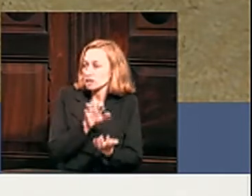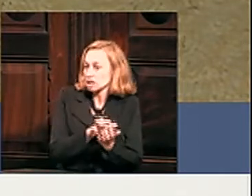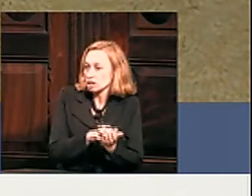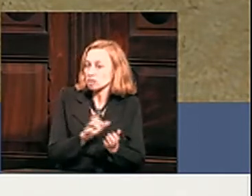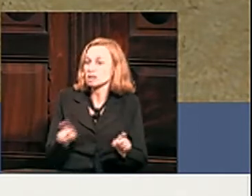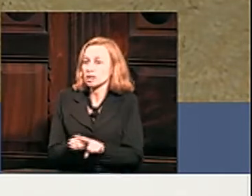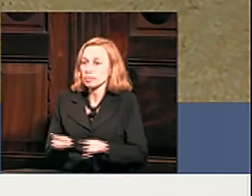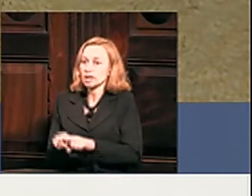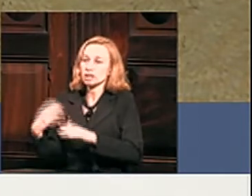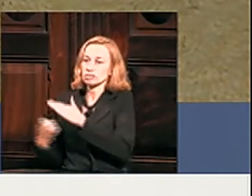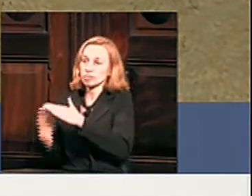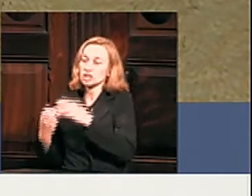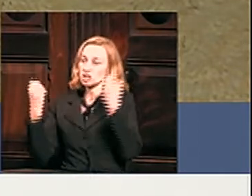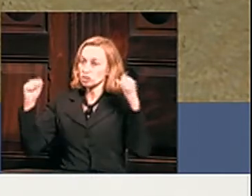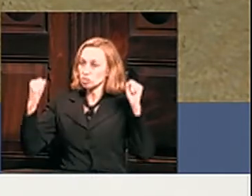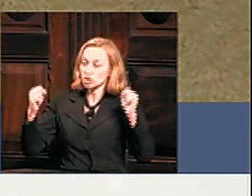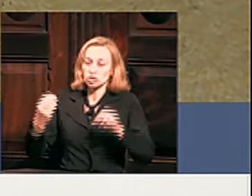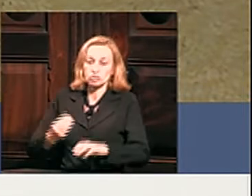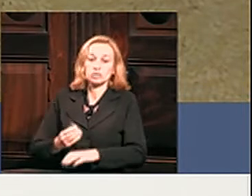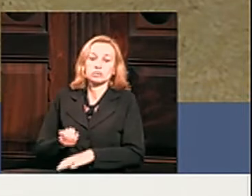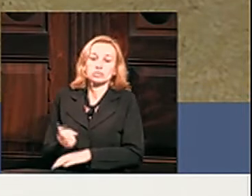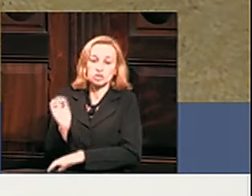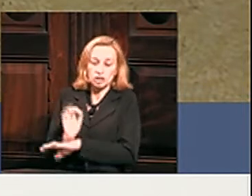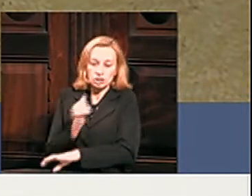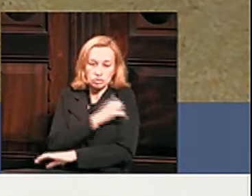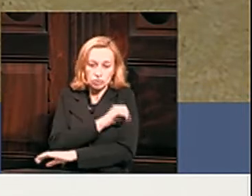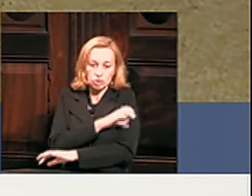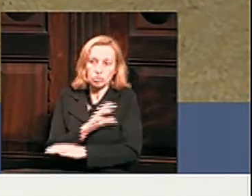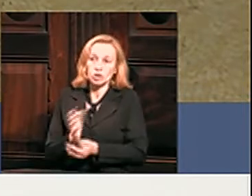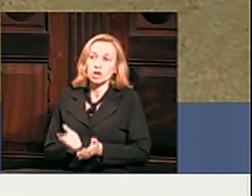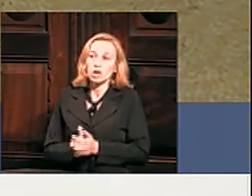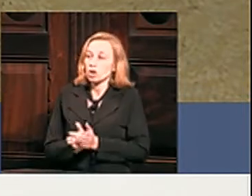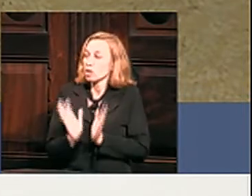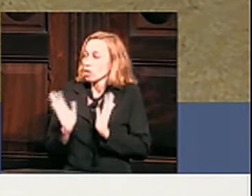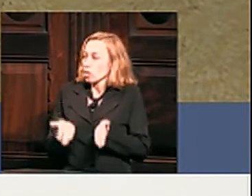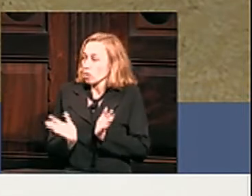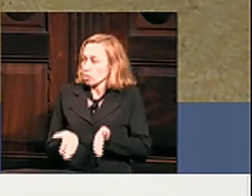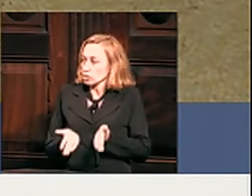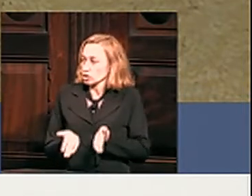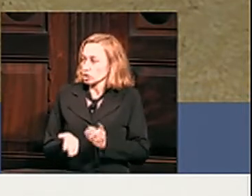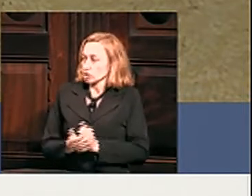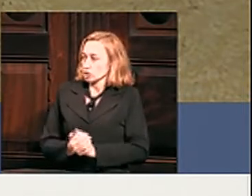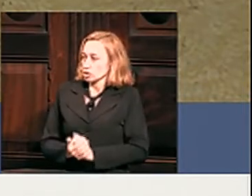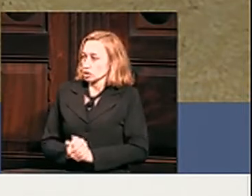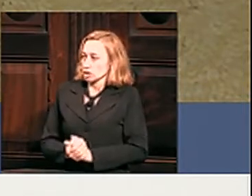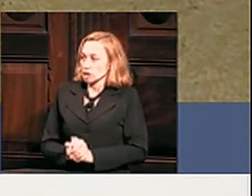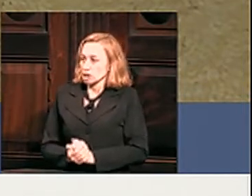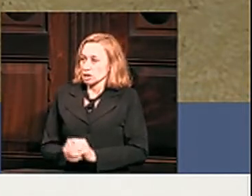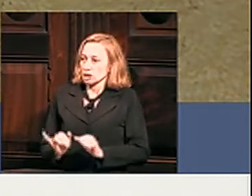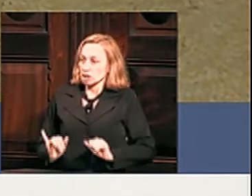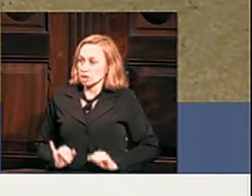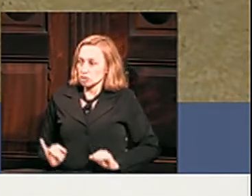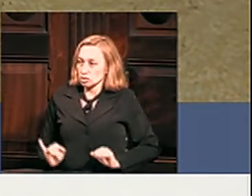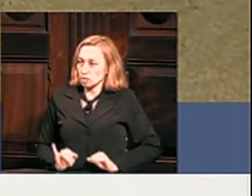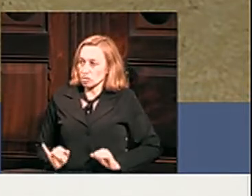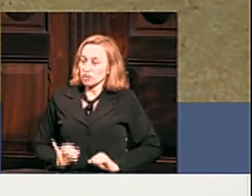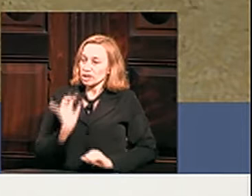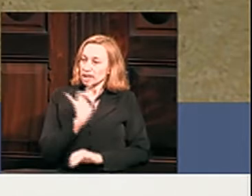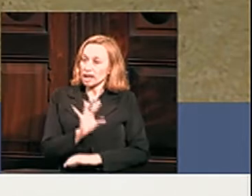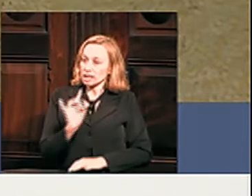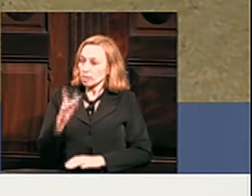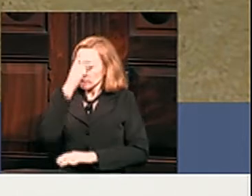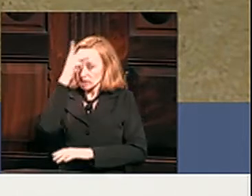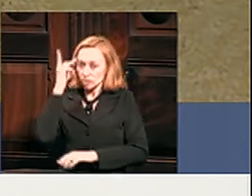Estado do Rio de Janeiro. É hoje algo que pesa e muito no bolso de cada trabalhador, de